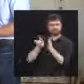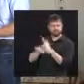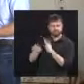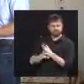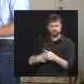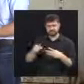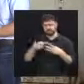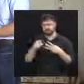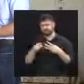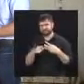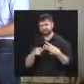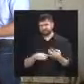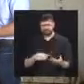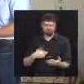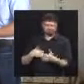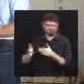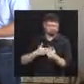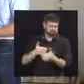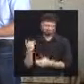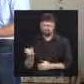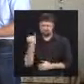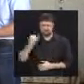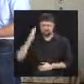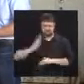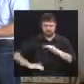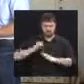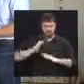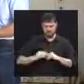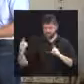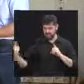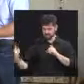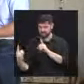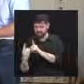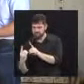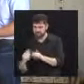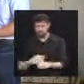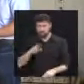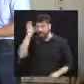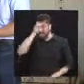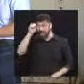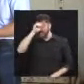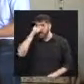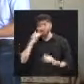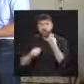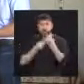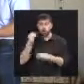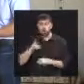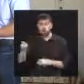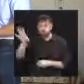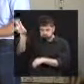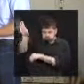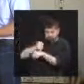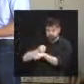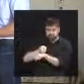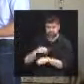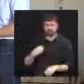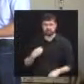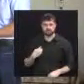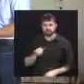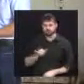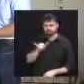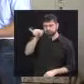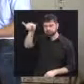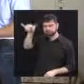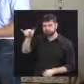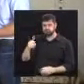um faz, cara, não importa o que você faz, vai lá e traga essa técnica para cá e vê quanto custa para a gente pagar. Aí eu cheguei lá e